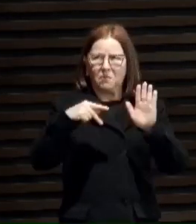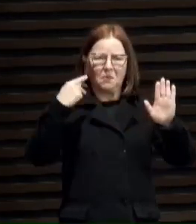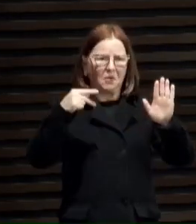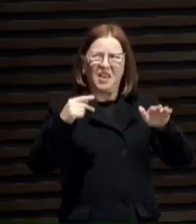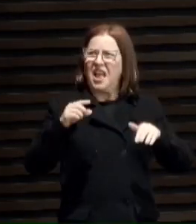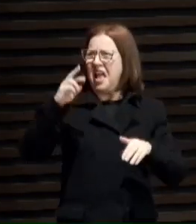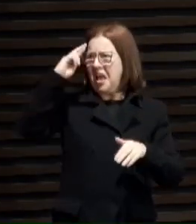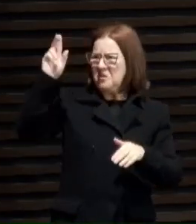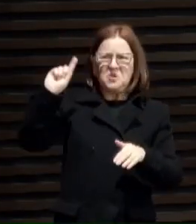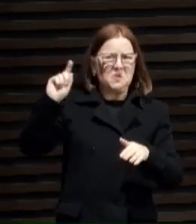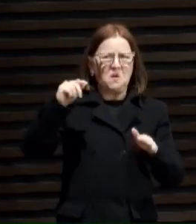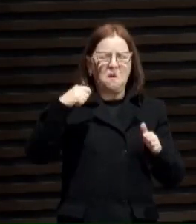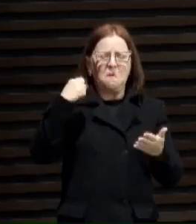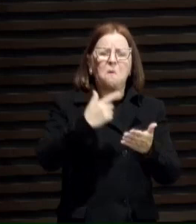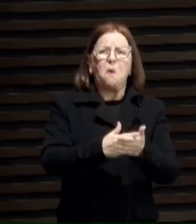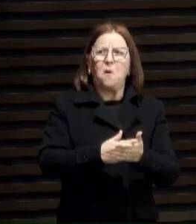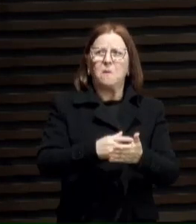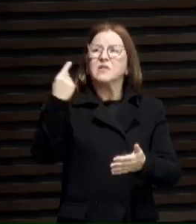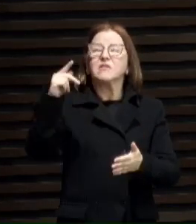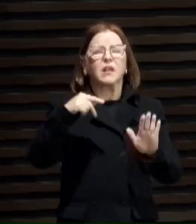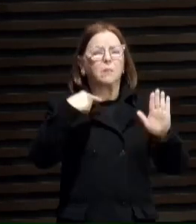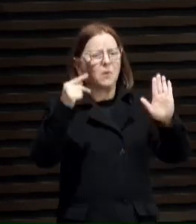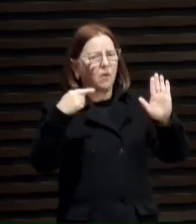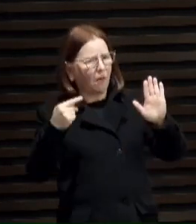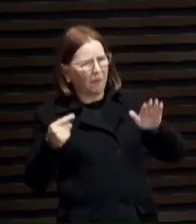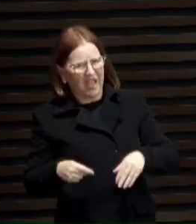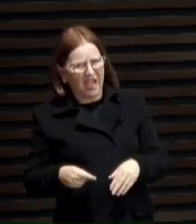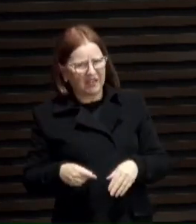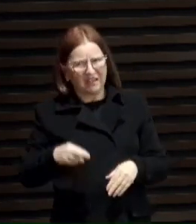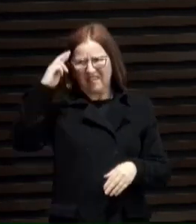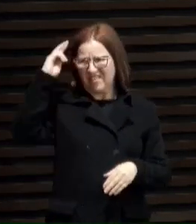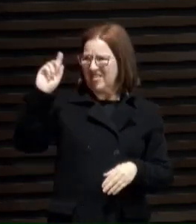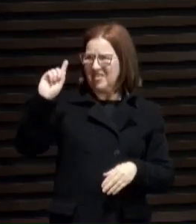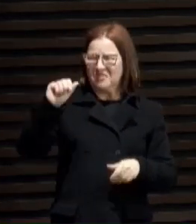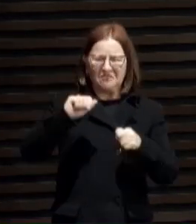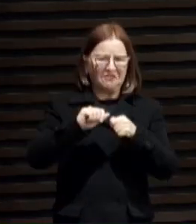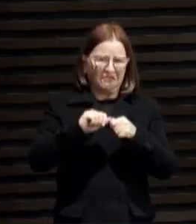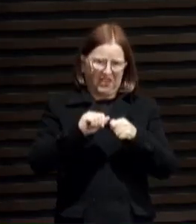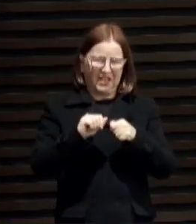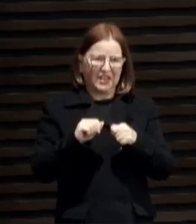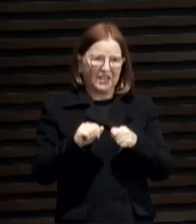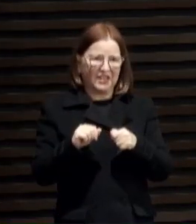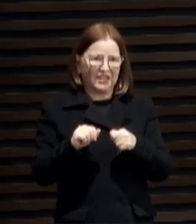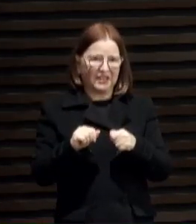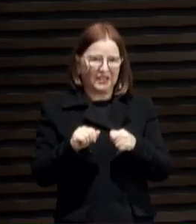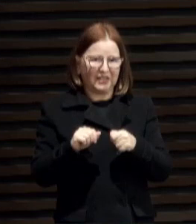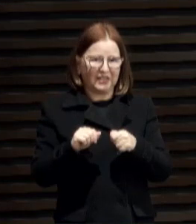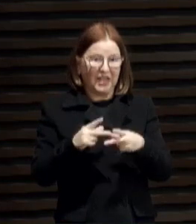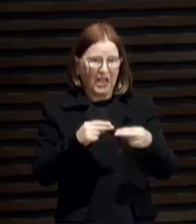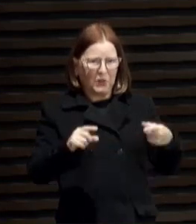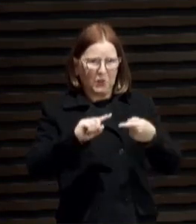aquilo que o Senhor prometeu. O Senhor não está fazendo aquilo que foi combinado